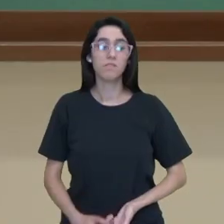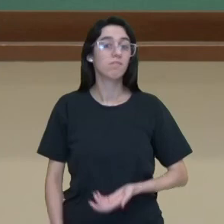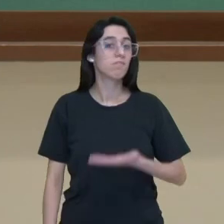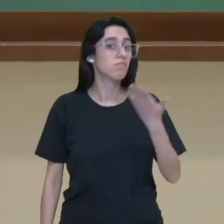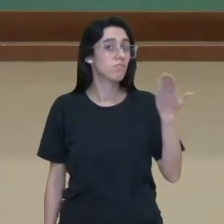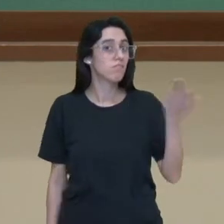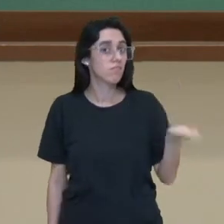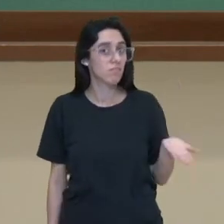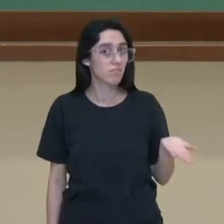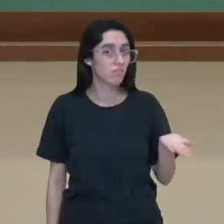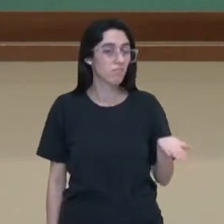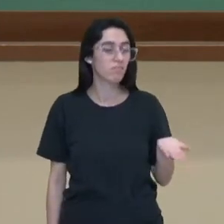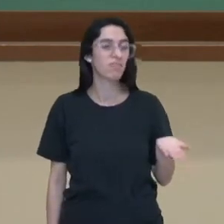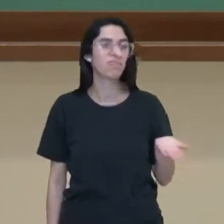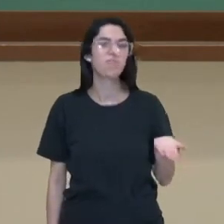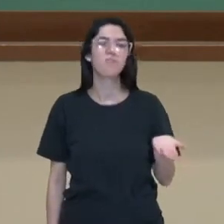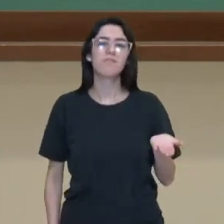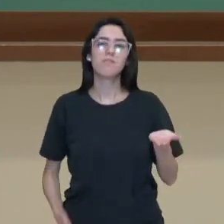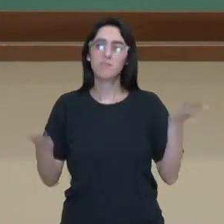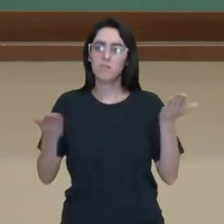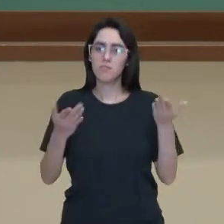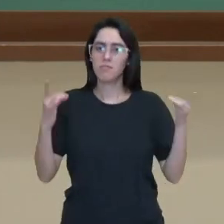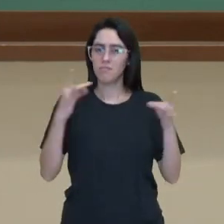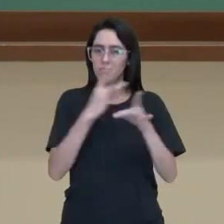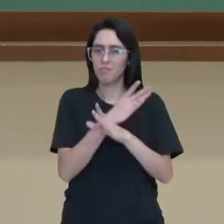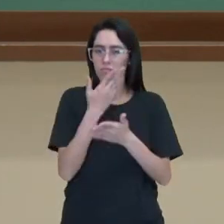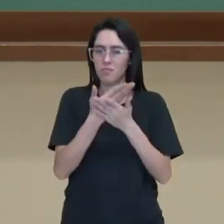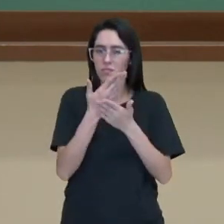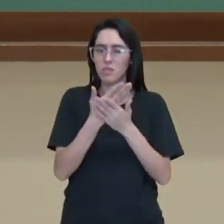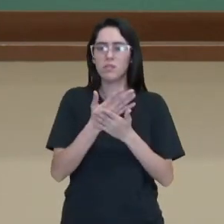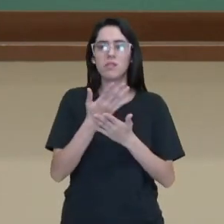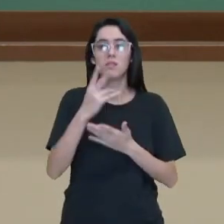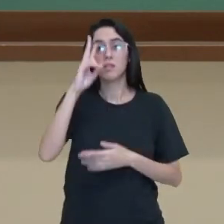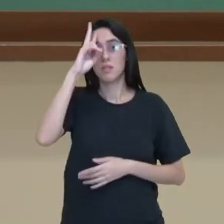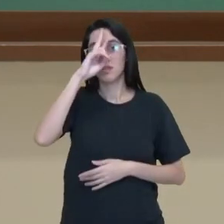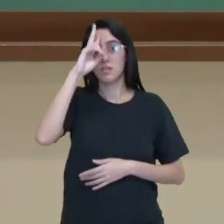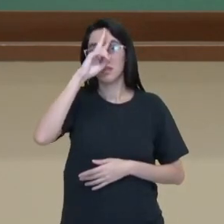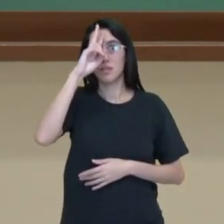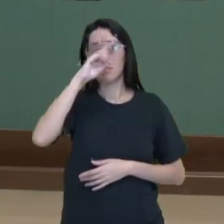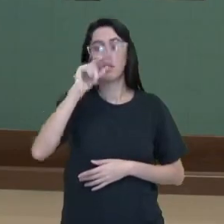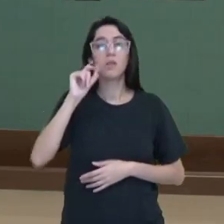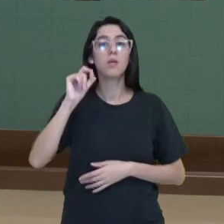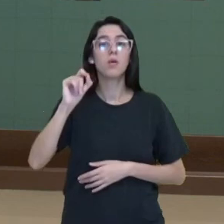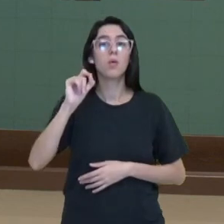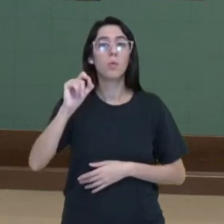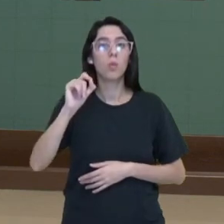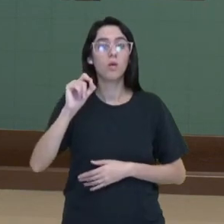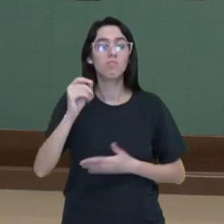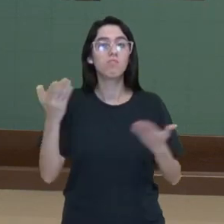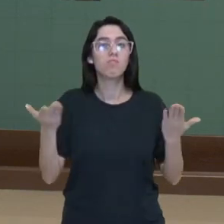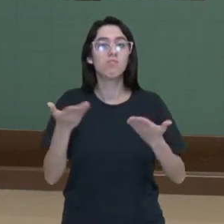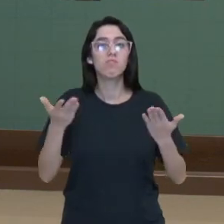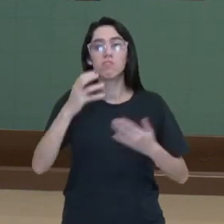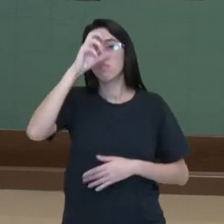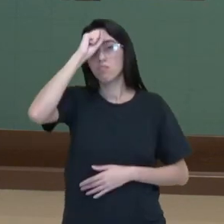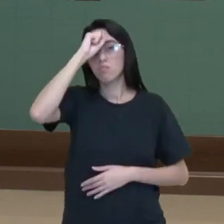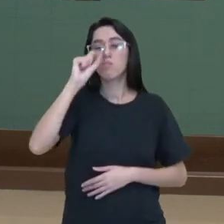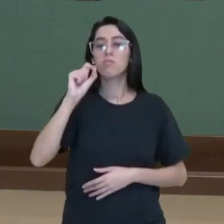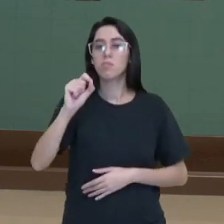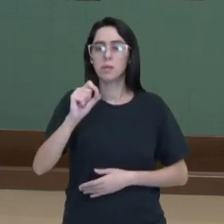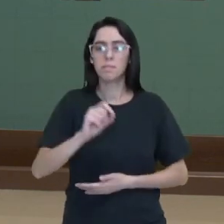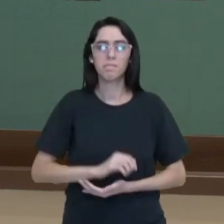Então, para encerrar, vamos revisar a nossa revisão? Então, vamos relembrar a nossa revisão.